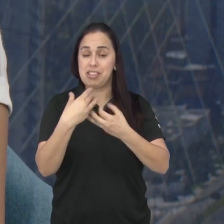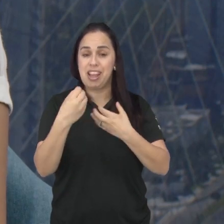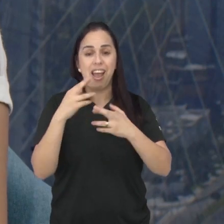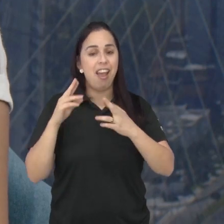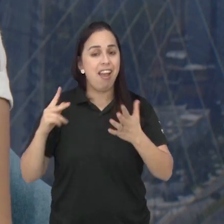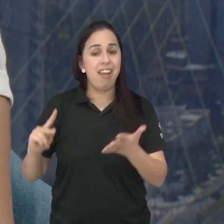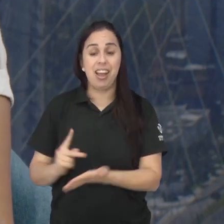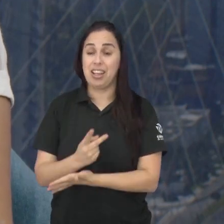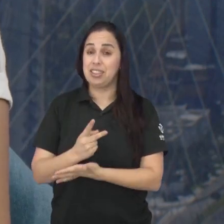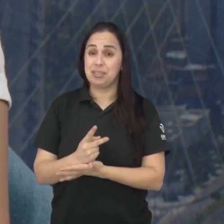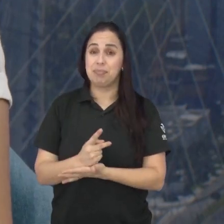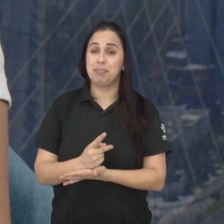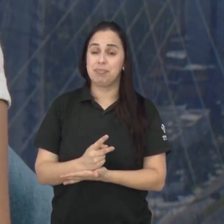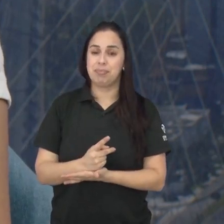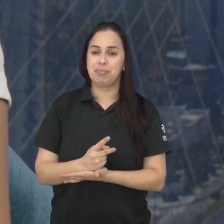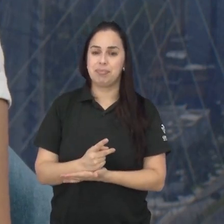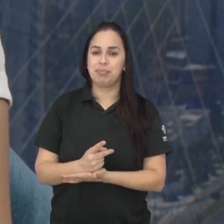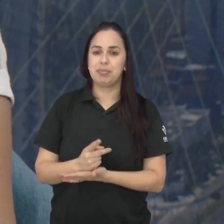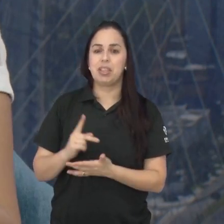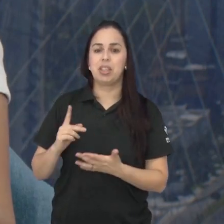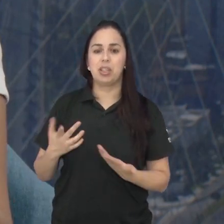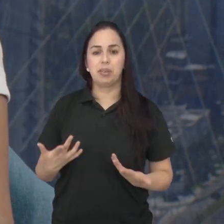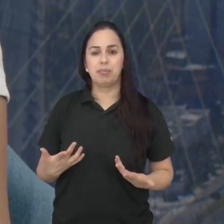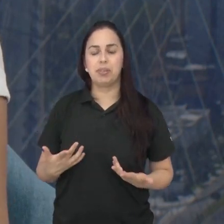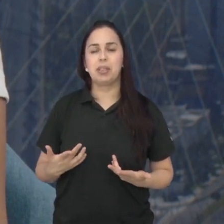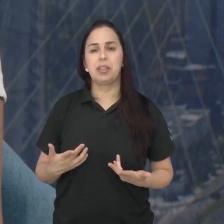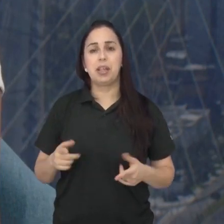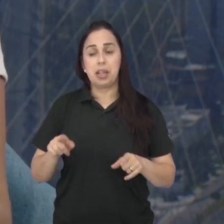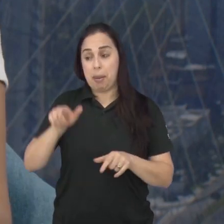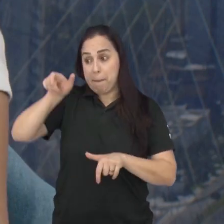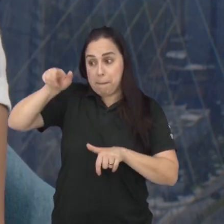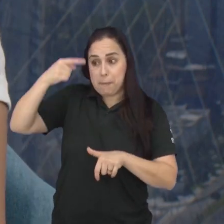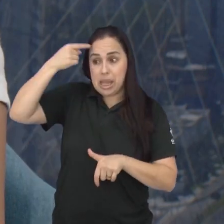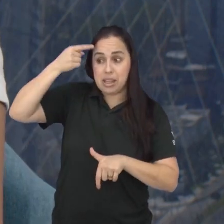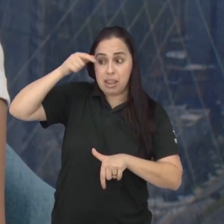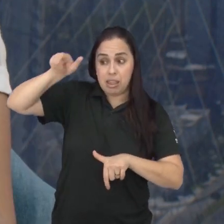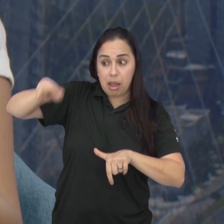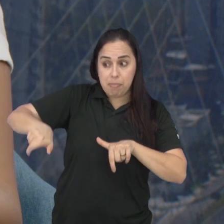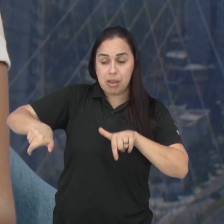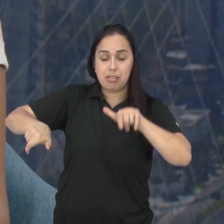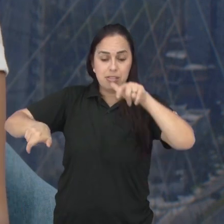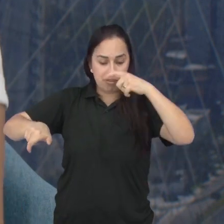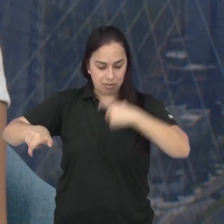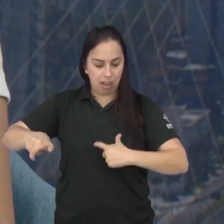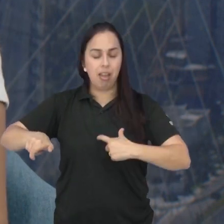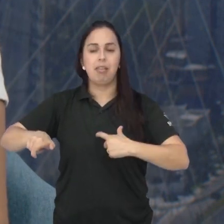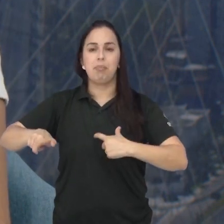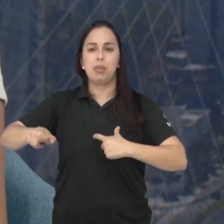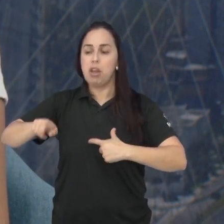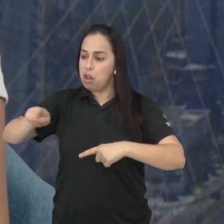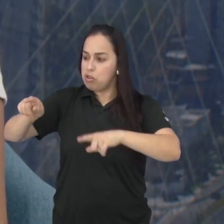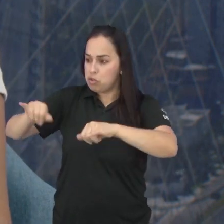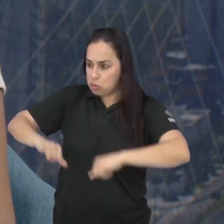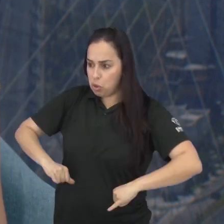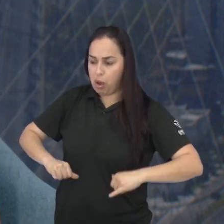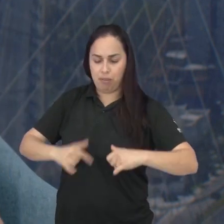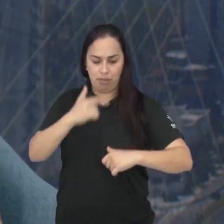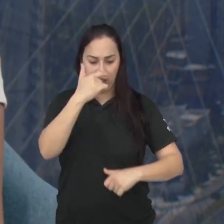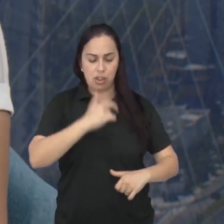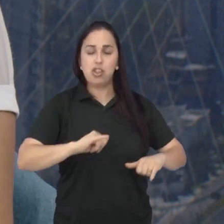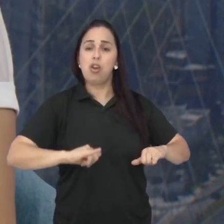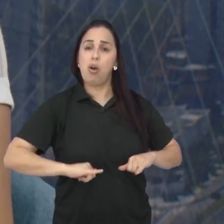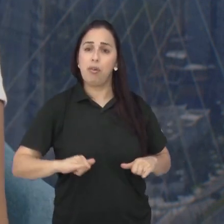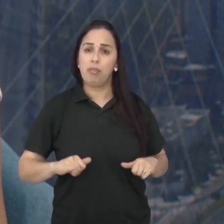não vê essa questão para além do gênero da pessoa, né? Que a pessoa sofre. Então, qual que é